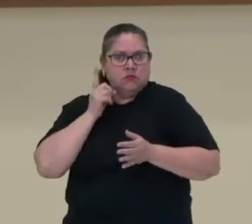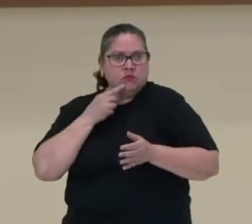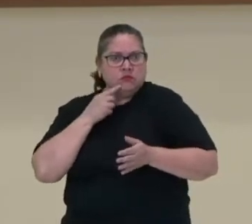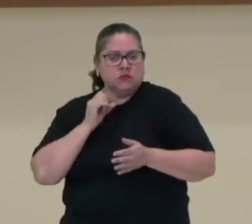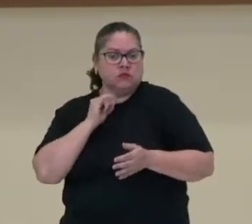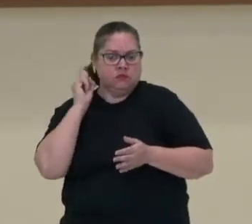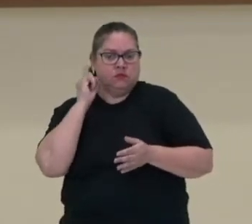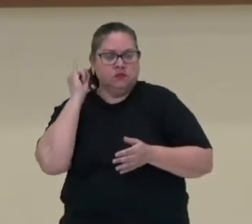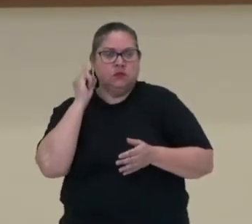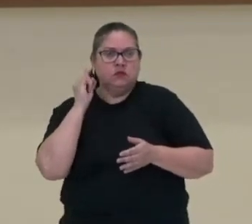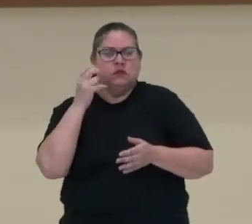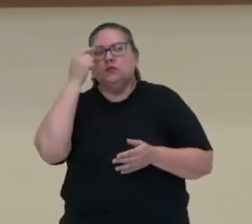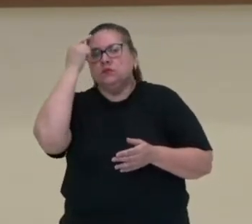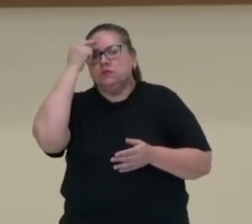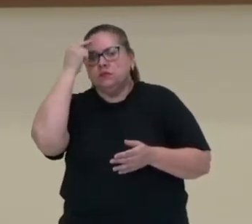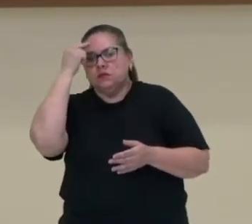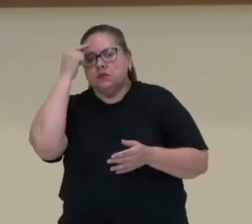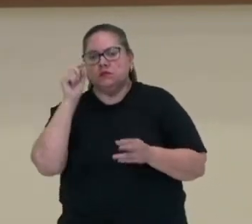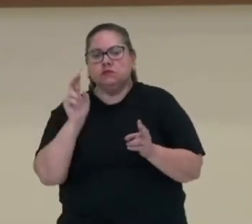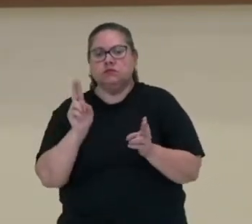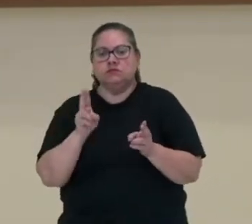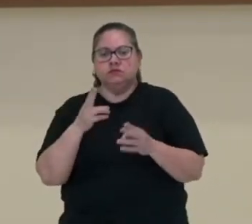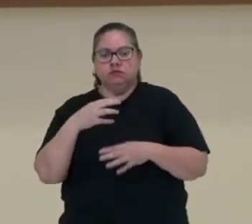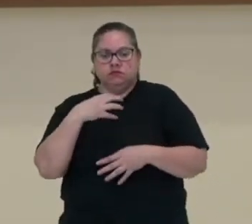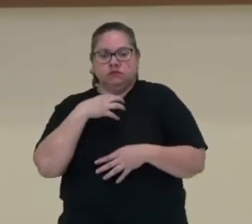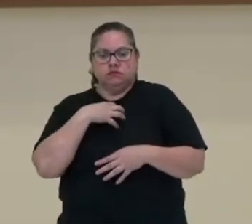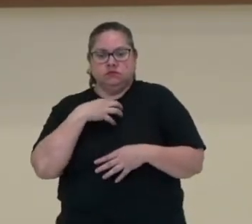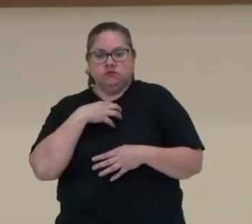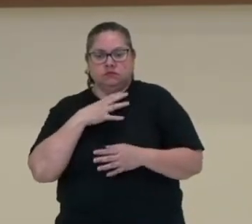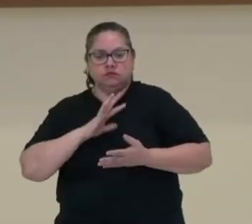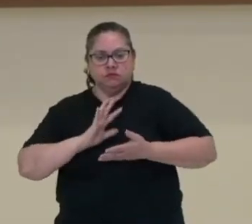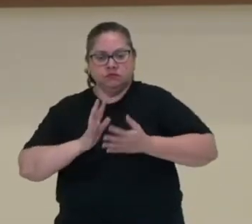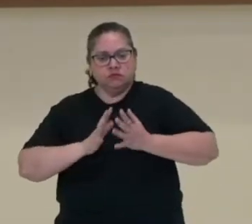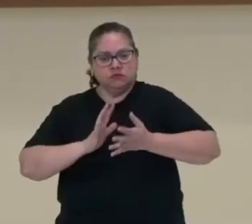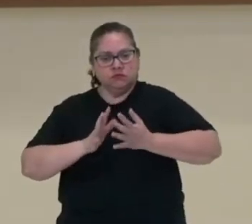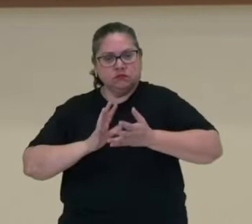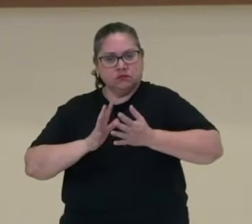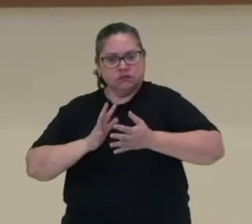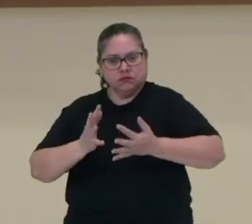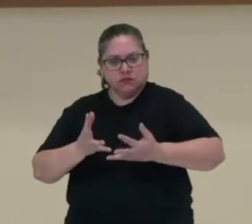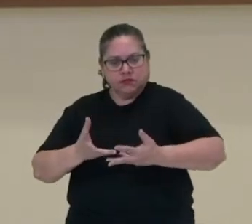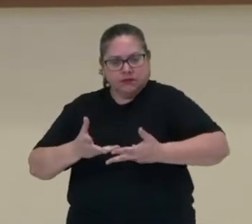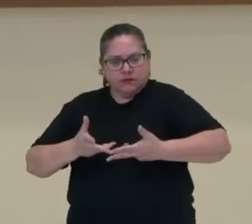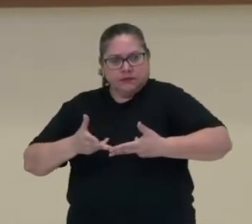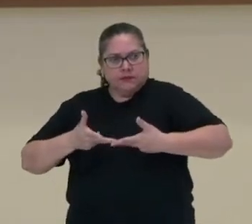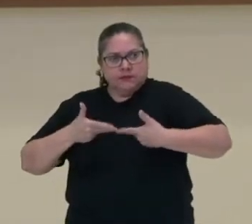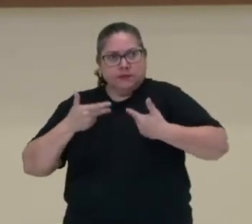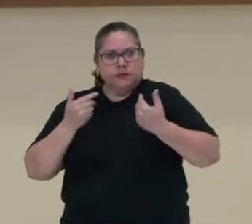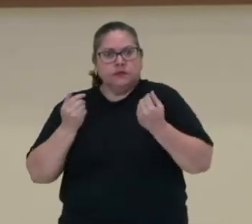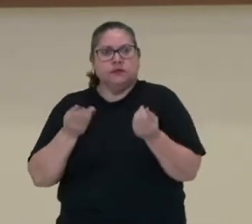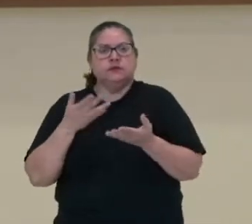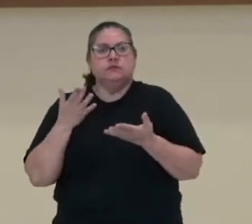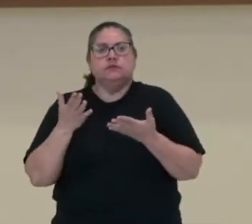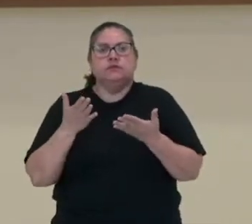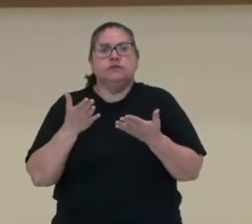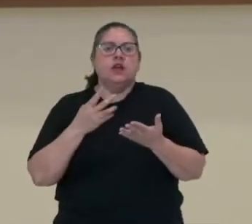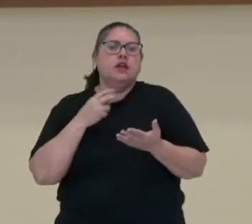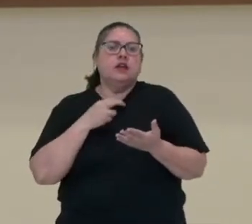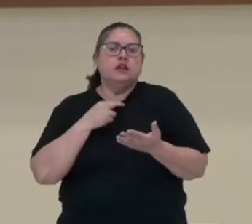muito importante. Vocês já pensaram sobre a musicalidade da fala? Então, quando a gente fala, a gente está quase que numa musiquinha